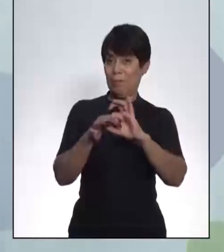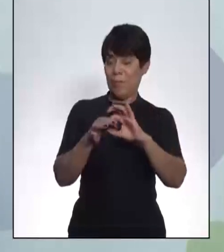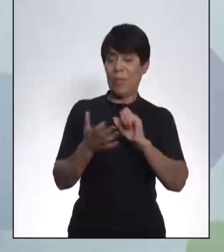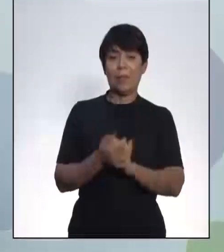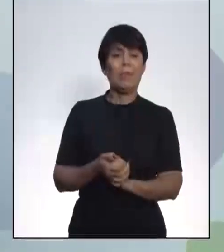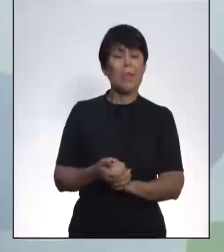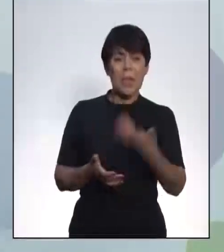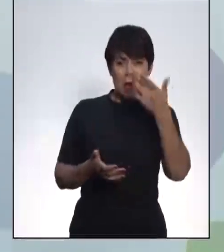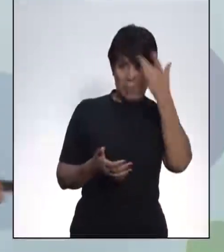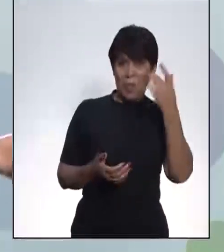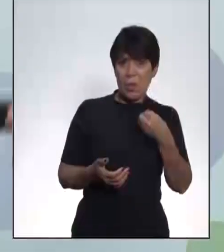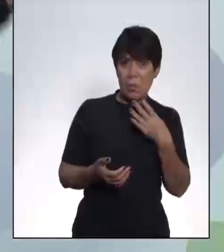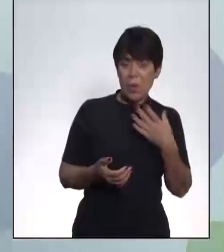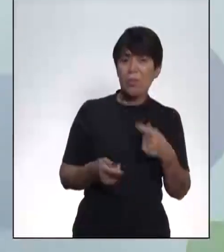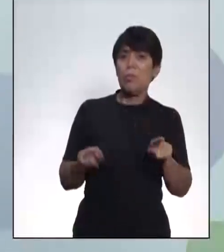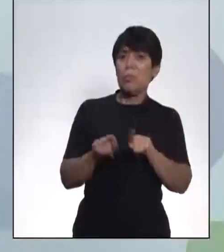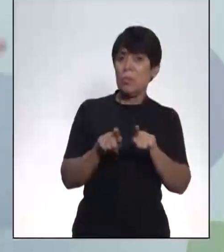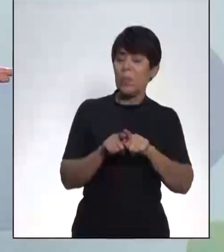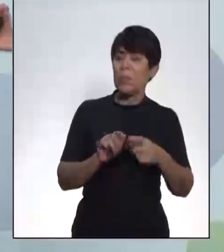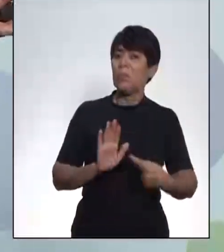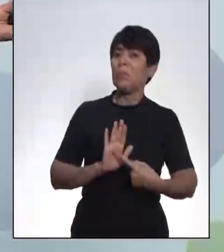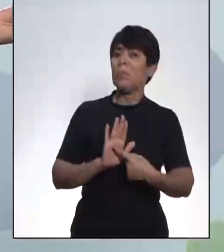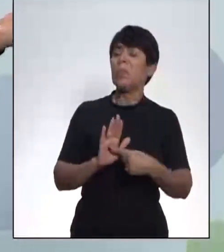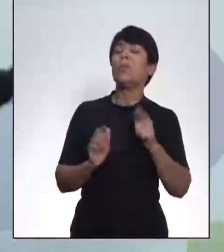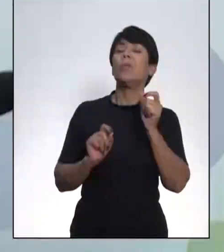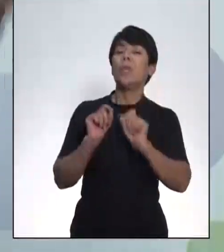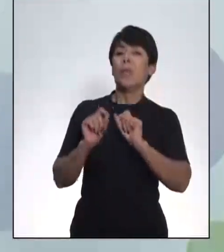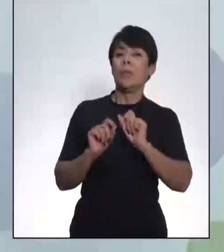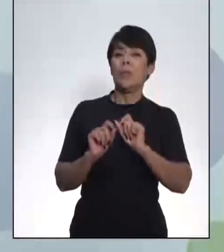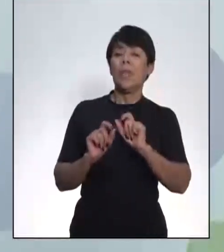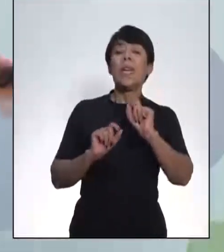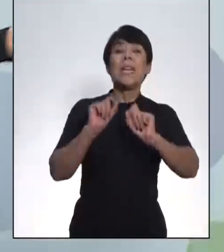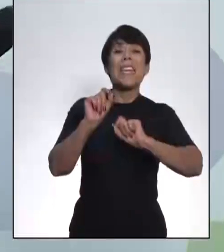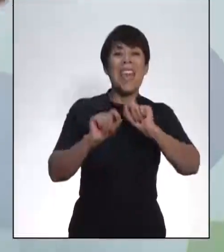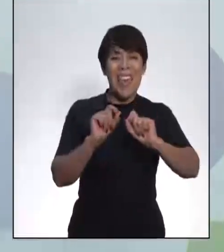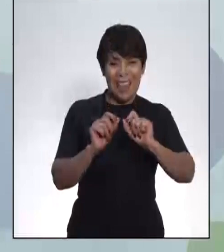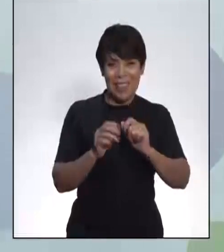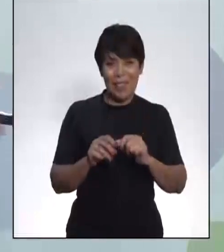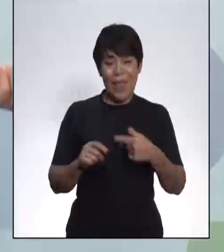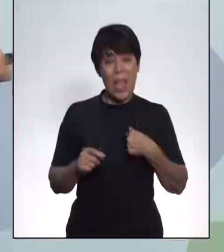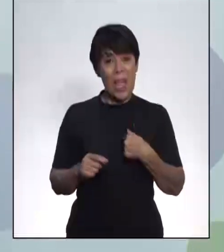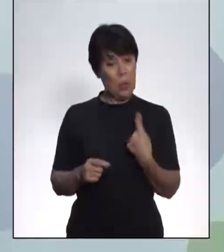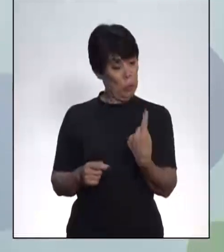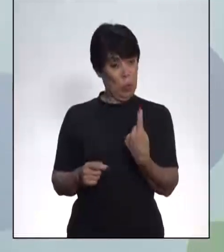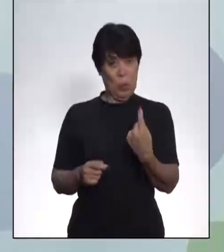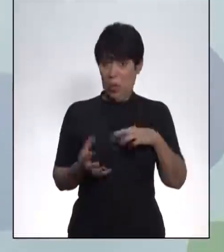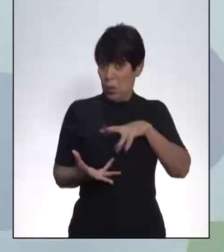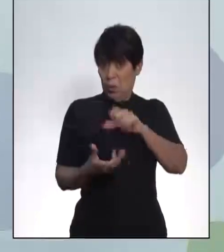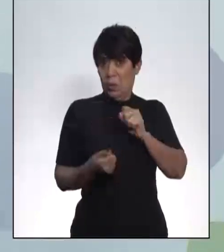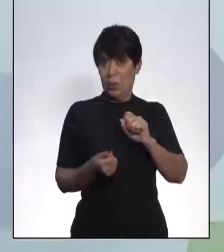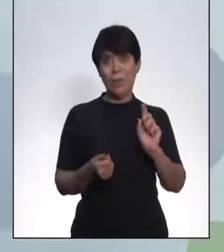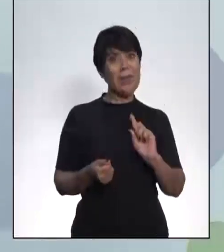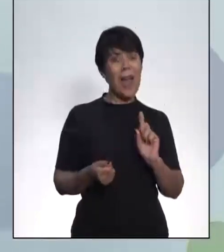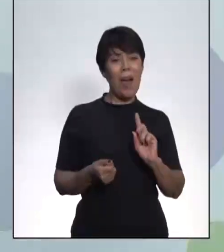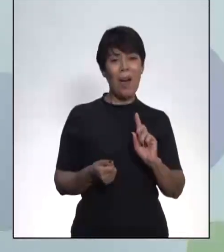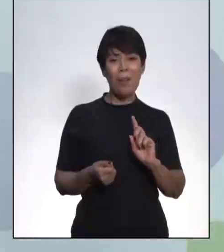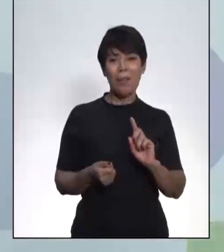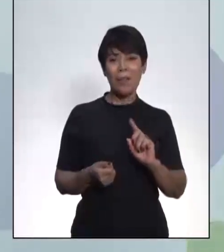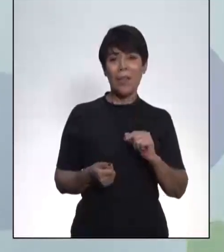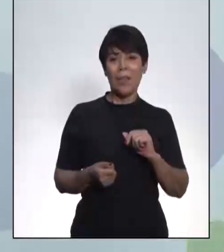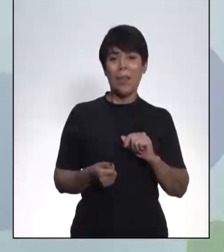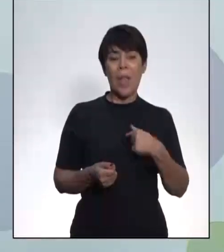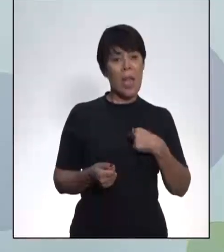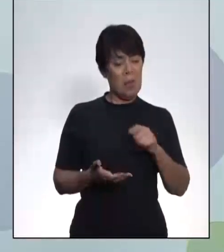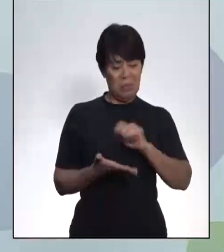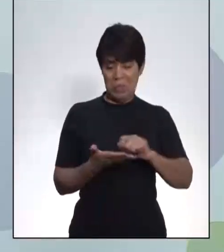muito bom, ele faz referências, porque, meninos, nós não estamos sozinhos no mundo. Eu sou um acúmulo, né, de leituras que eu fiz. Eu não